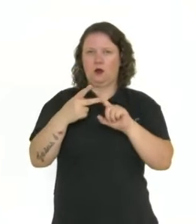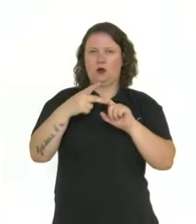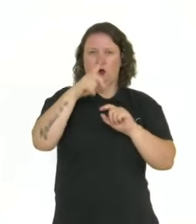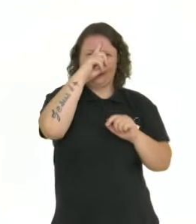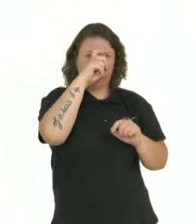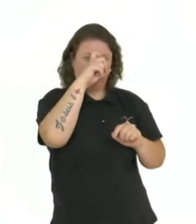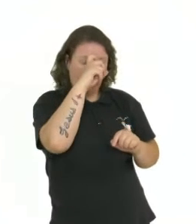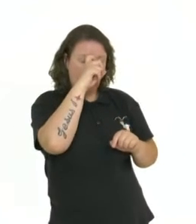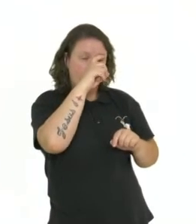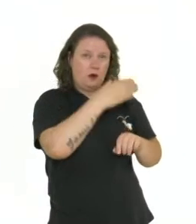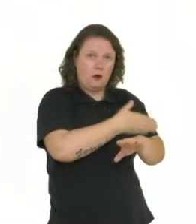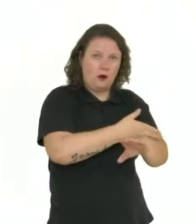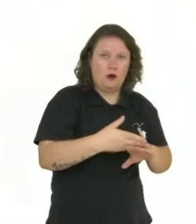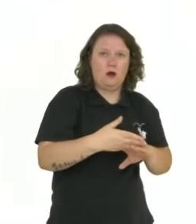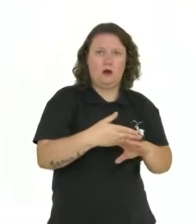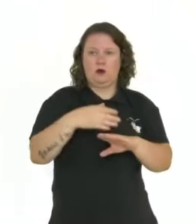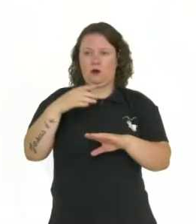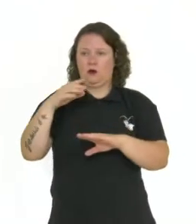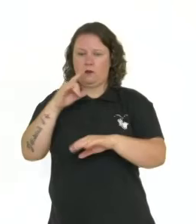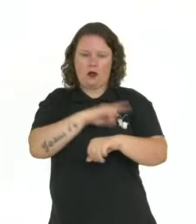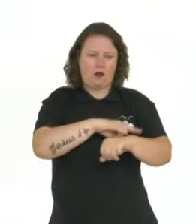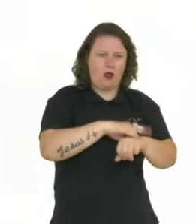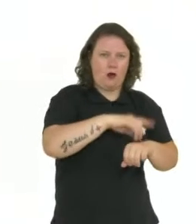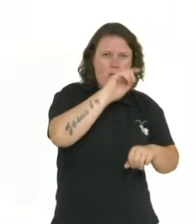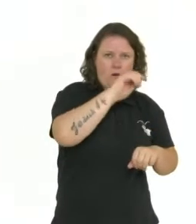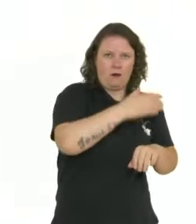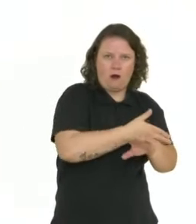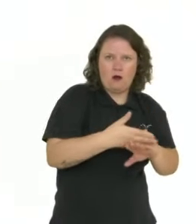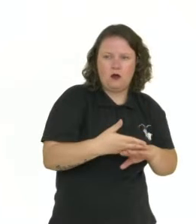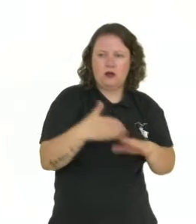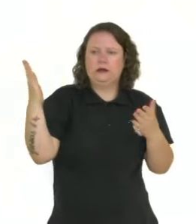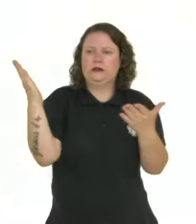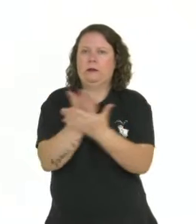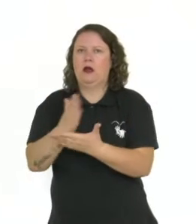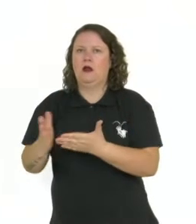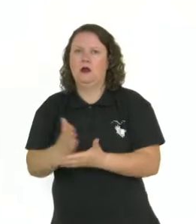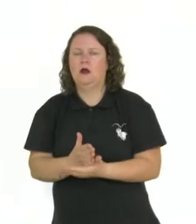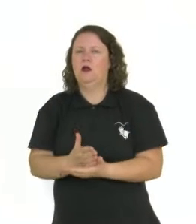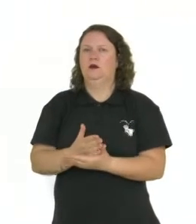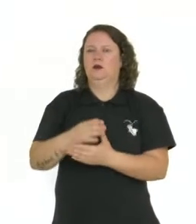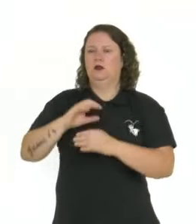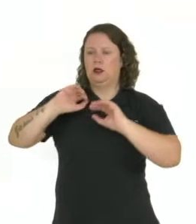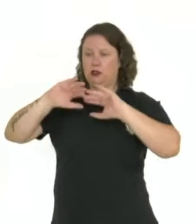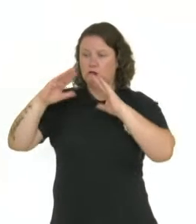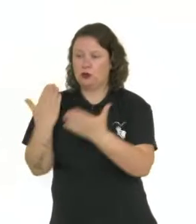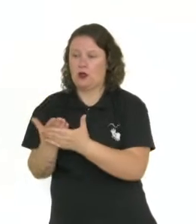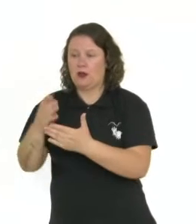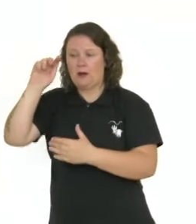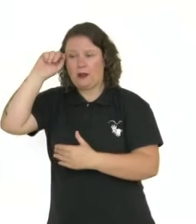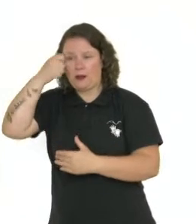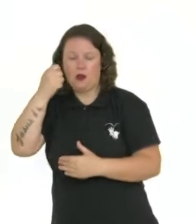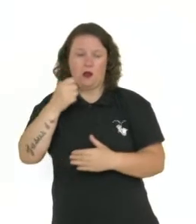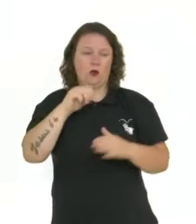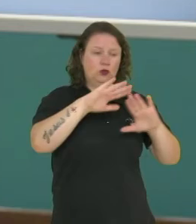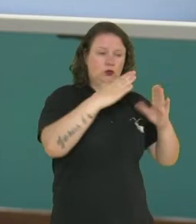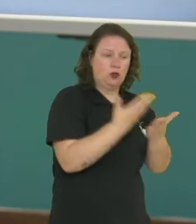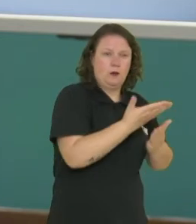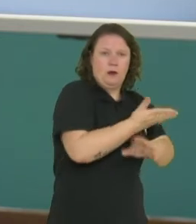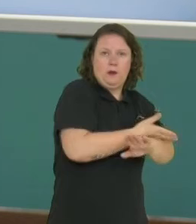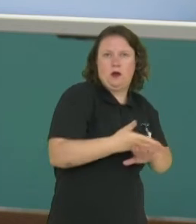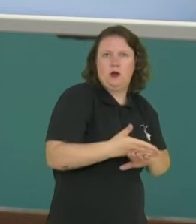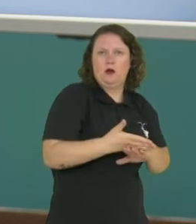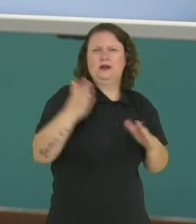para negro, escola para branco, né, tudo separado, né. Imagina você vai a um banheiro e lá é só